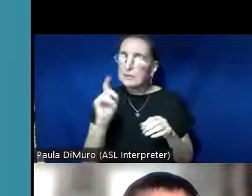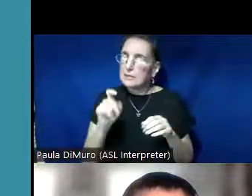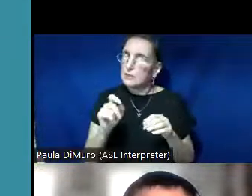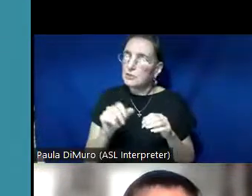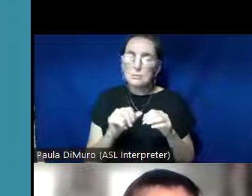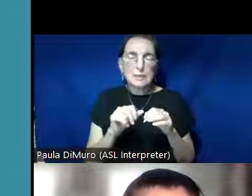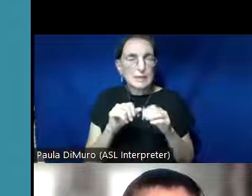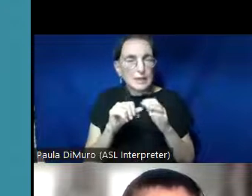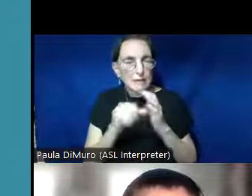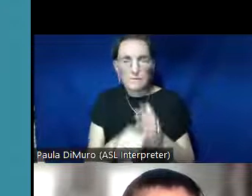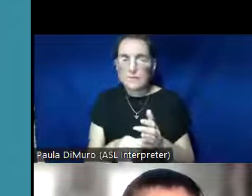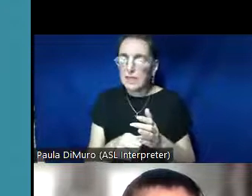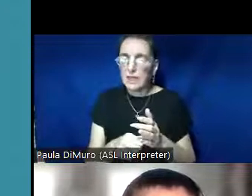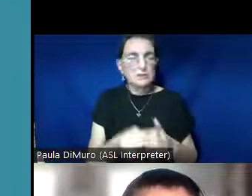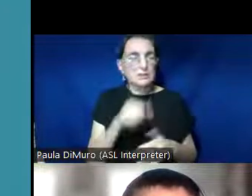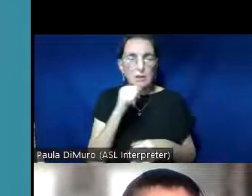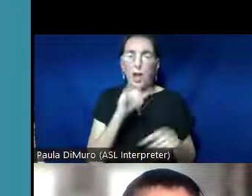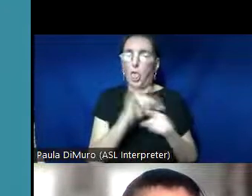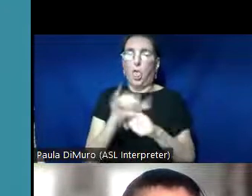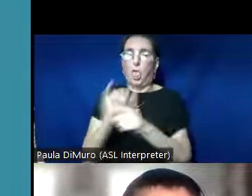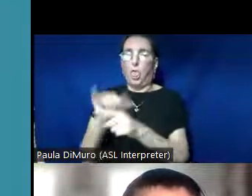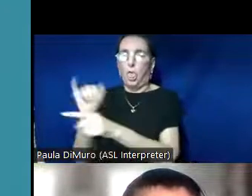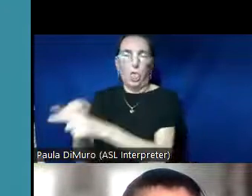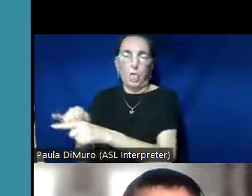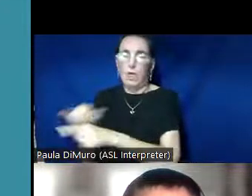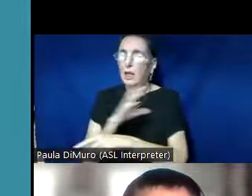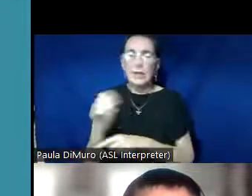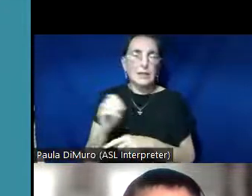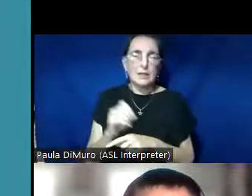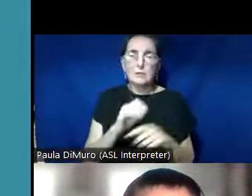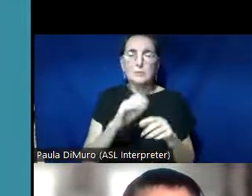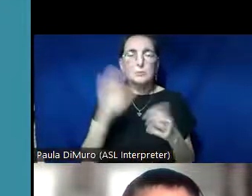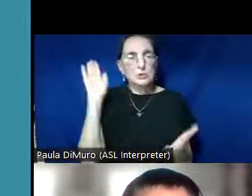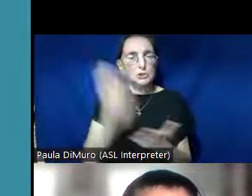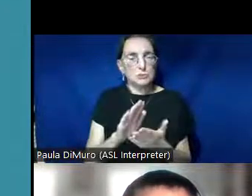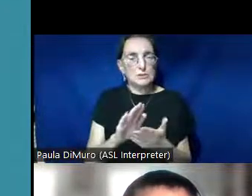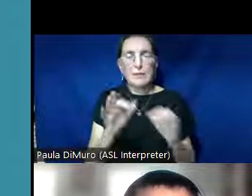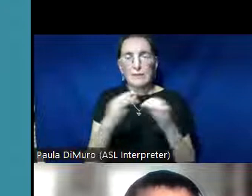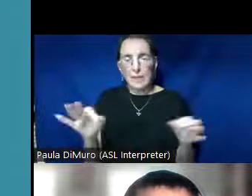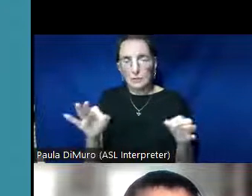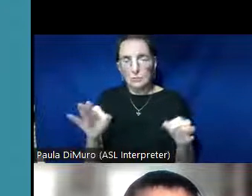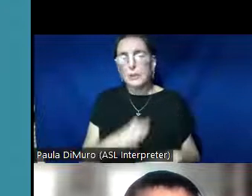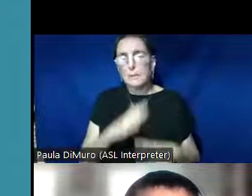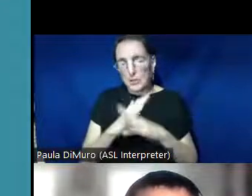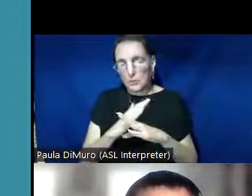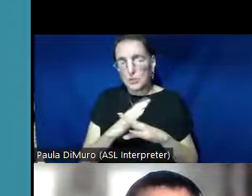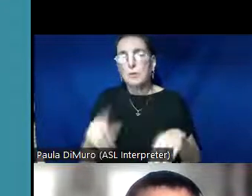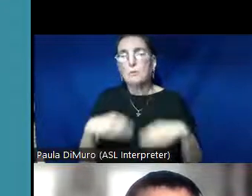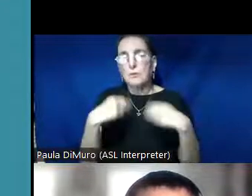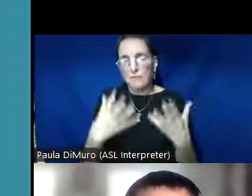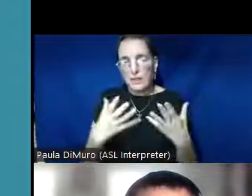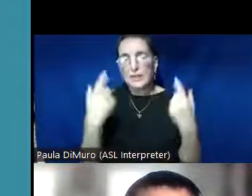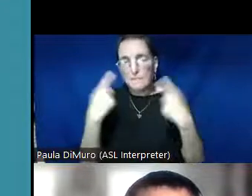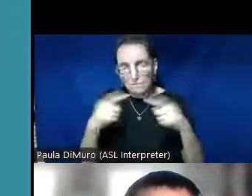ser enfatizada o suficiente e reduz barreiras de língua da providência, tradução efetiva